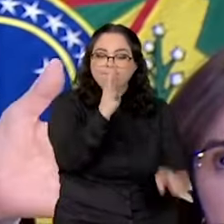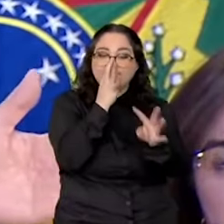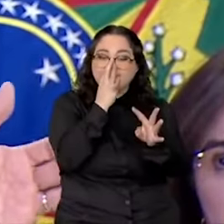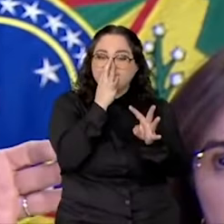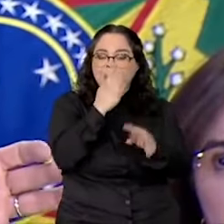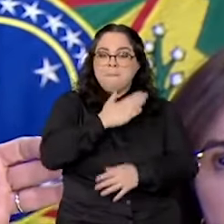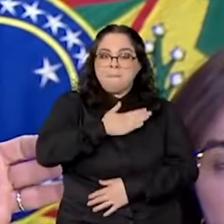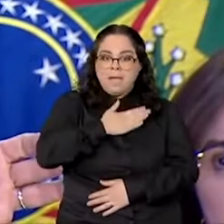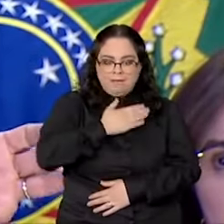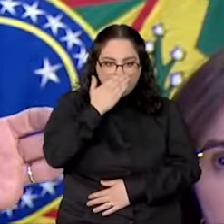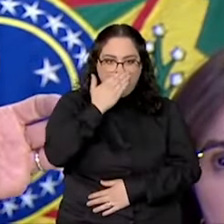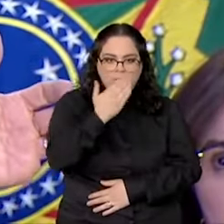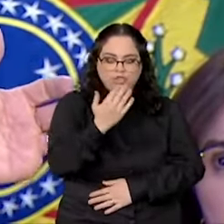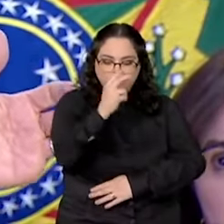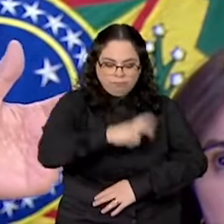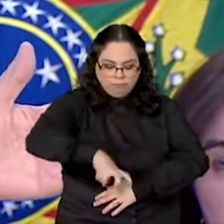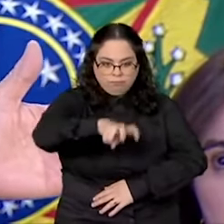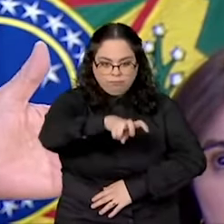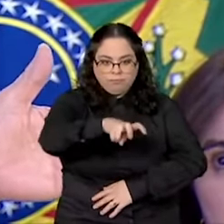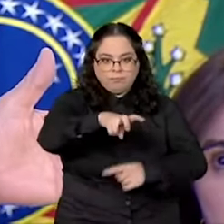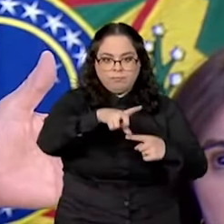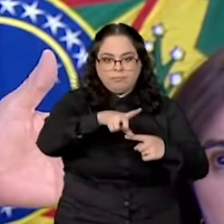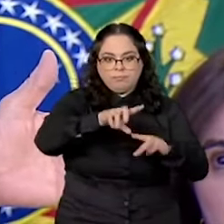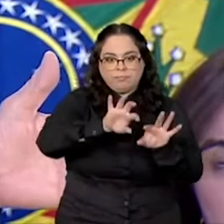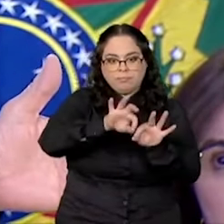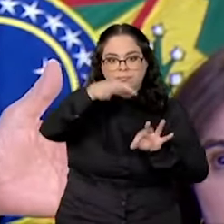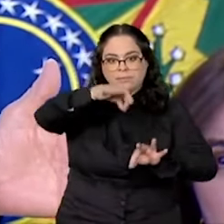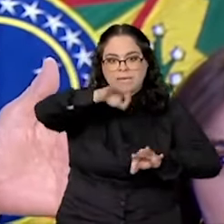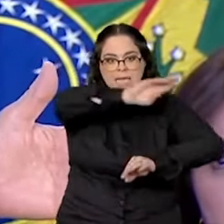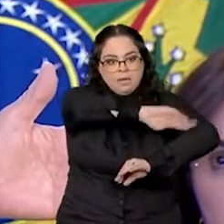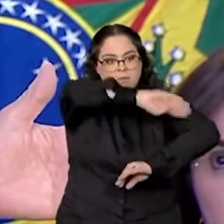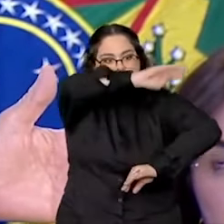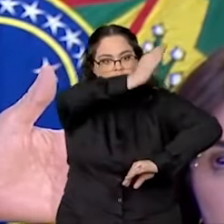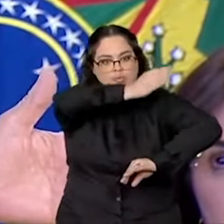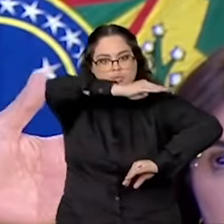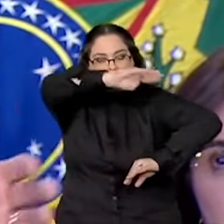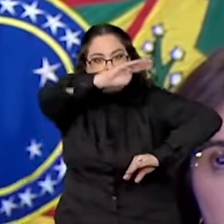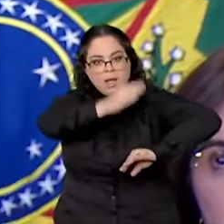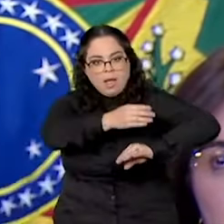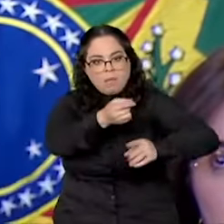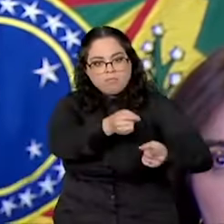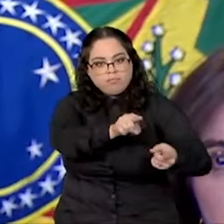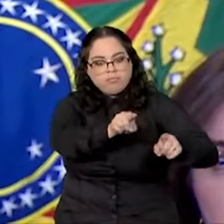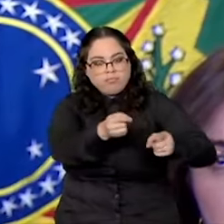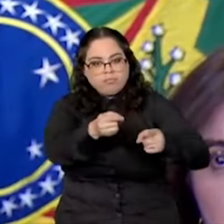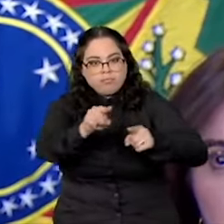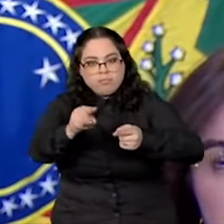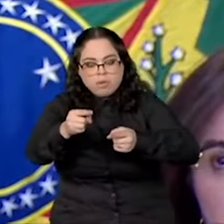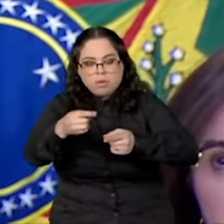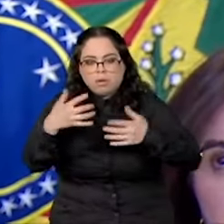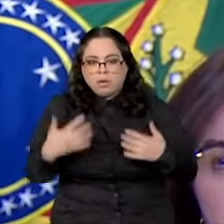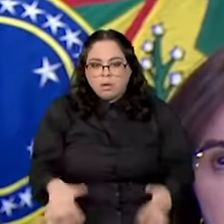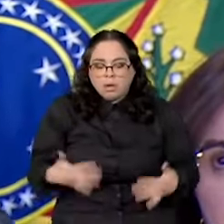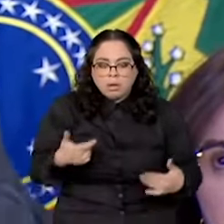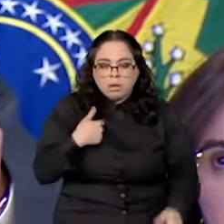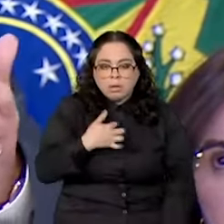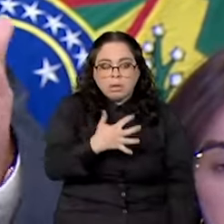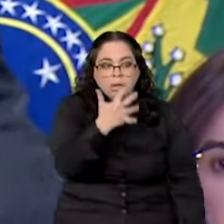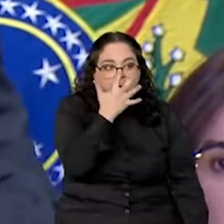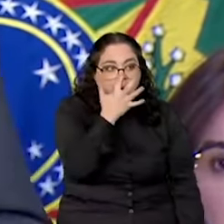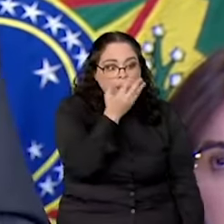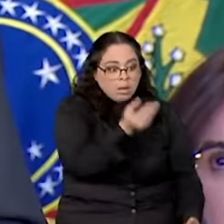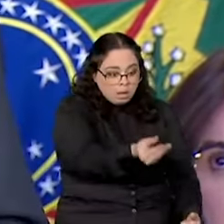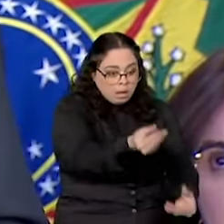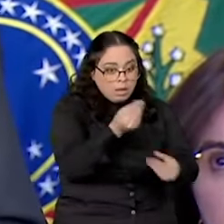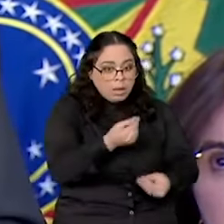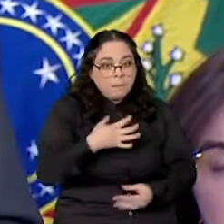na minha frente, um pedaço de camelo numa churrasqueira assando. E eu fui lá e me deram um